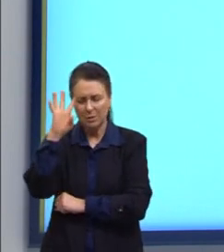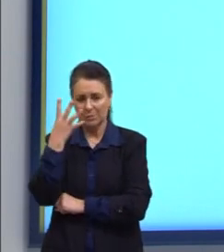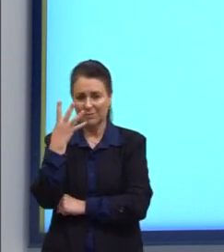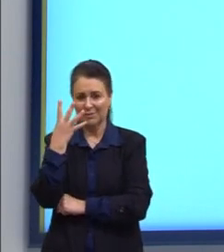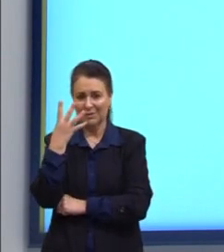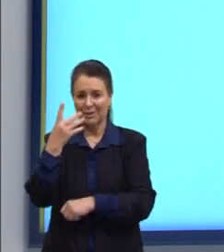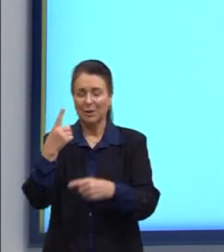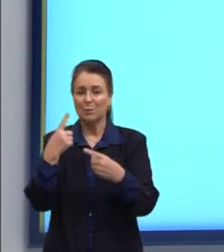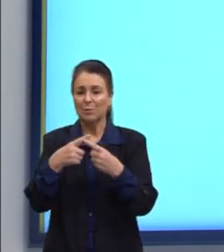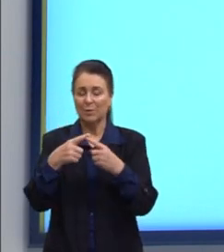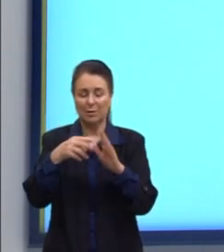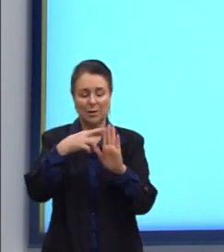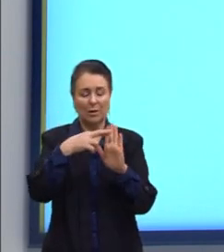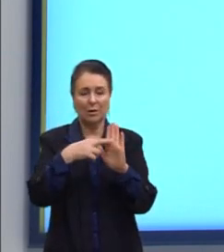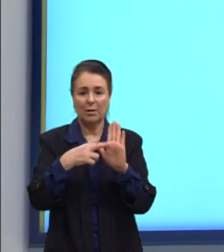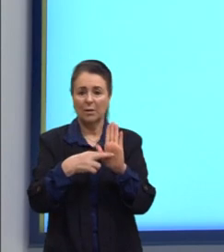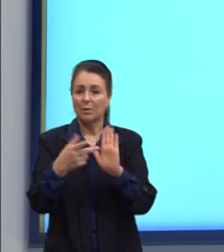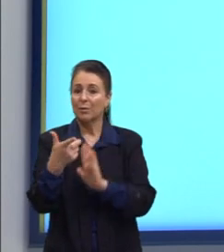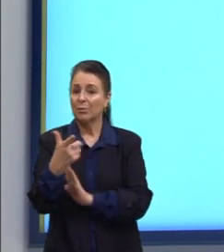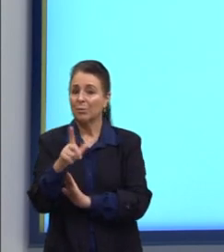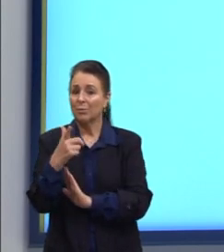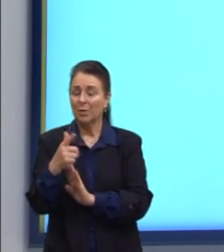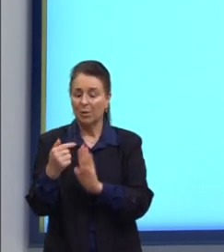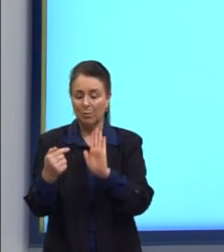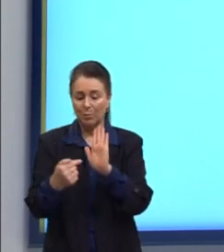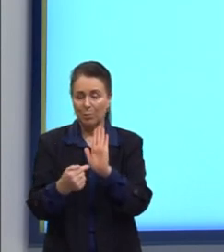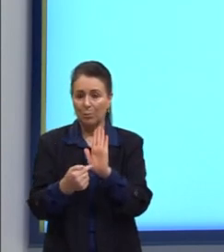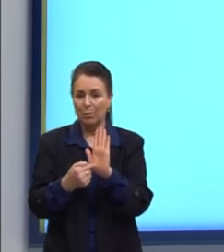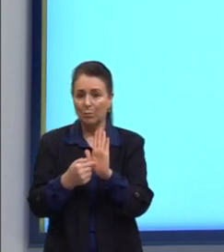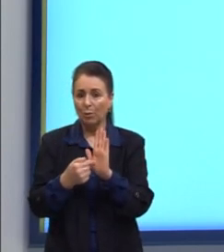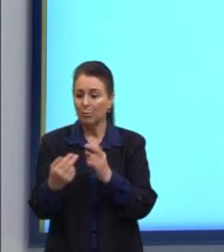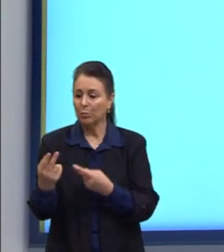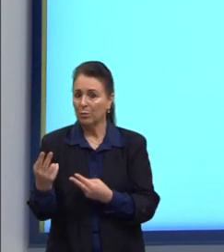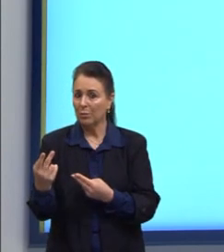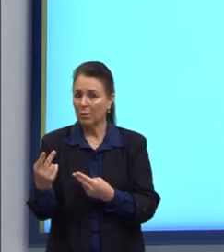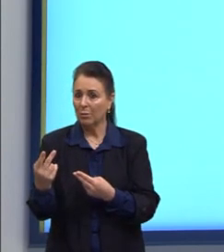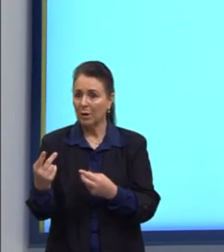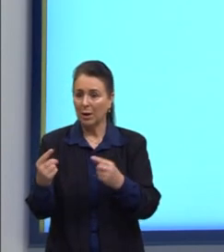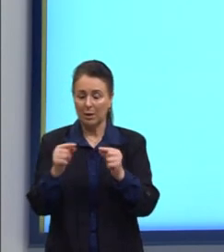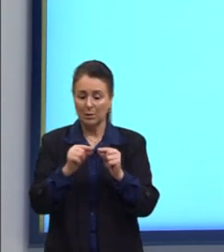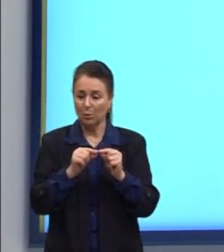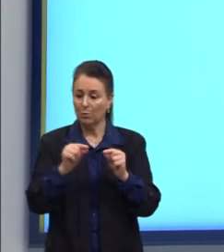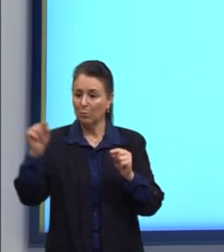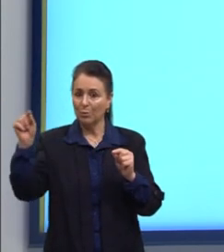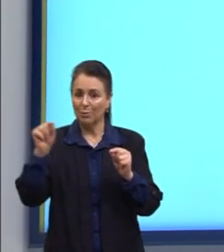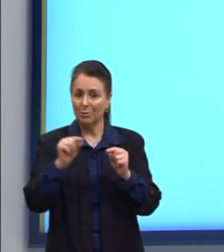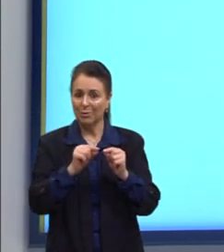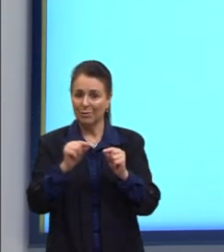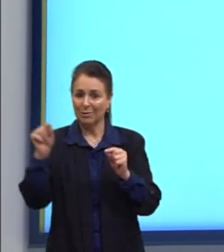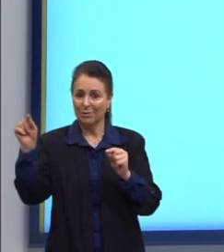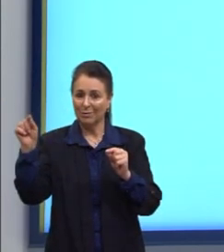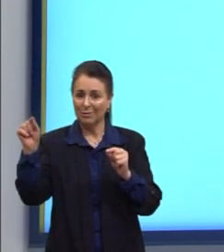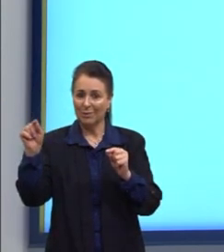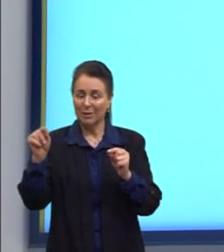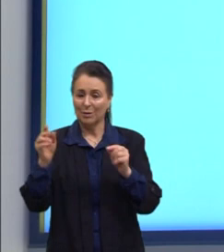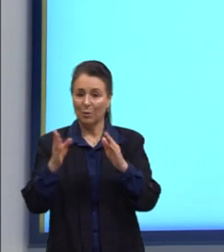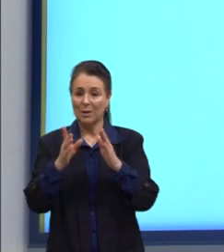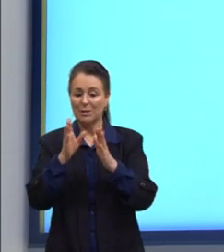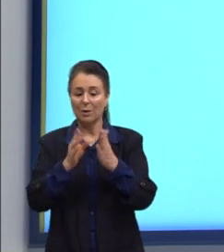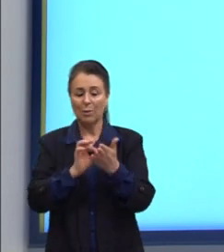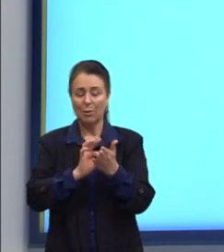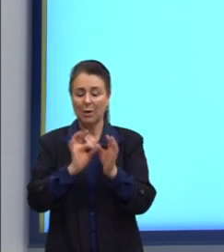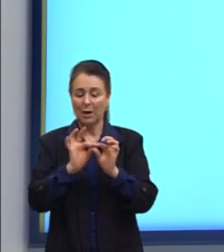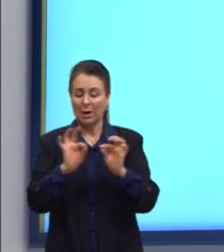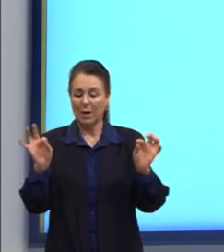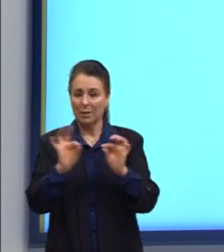porque as retas então elas não possuem nenhum ponto em comum elas não se cruzam elas são chamadas então de retas paralelas